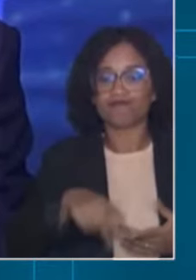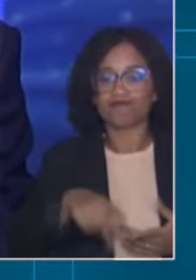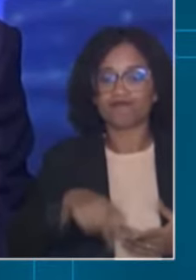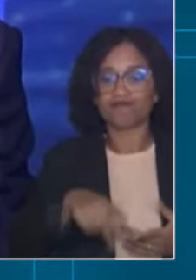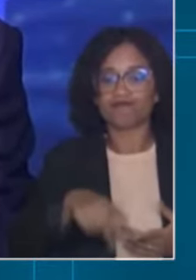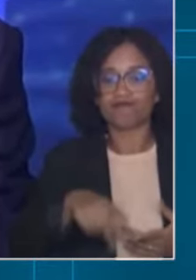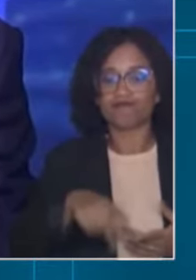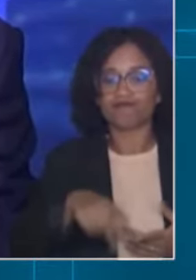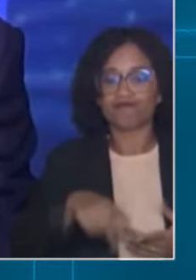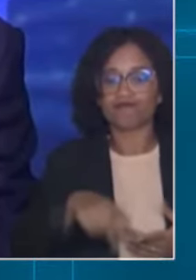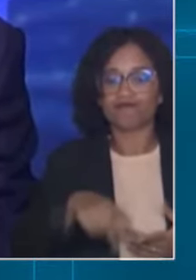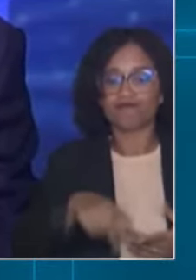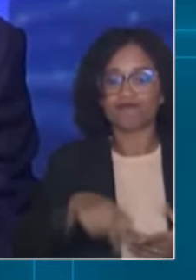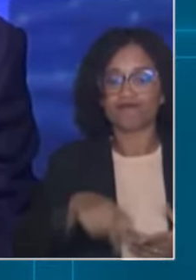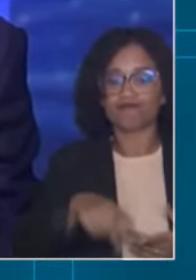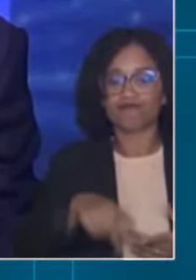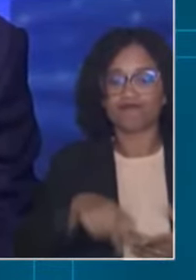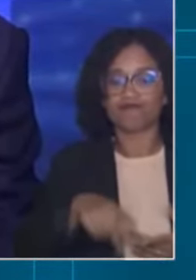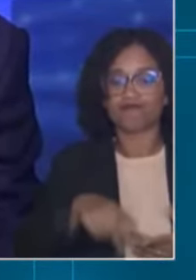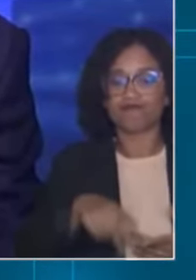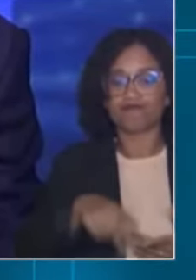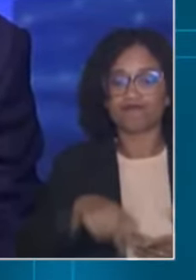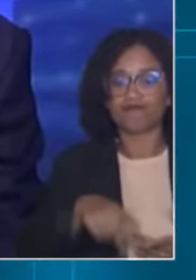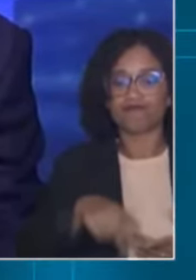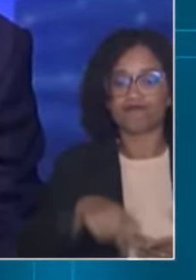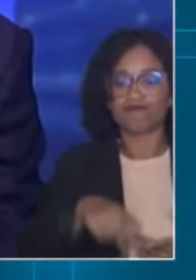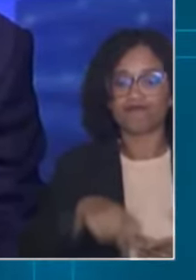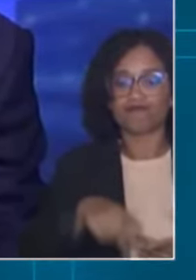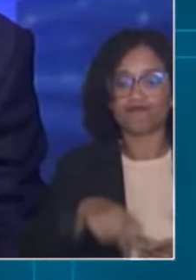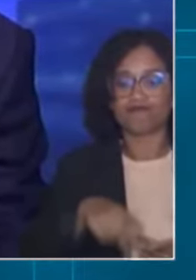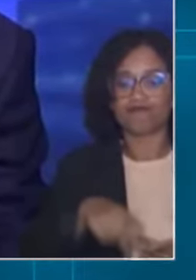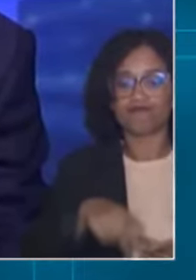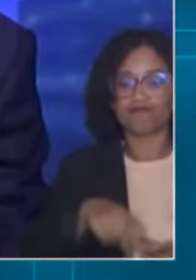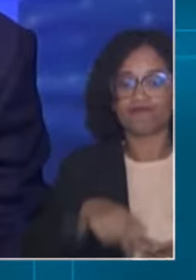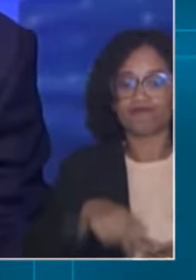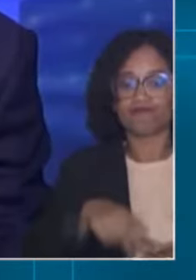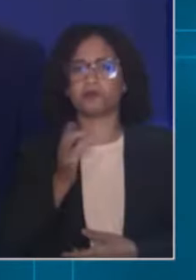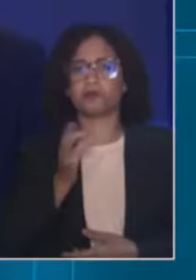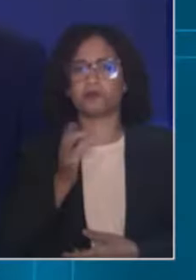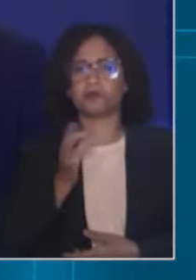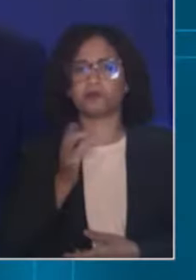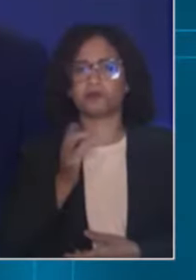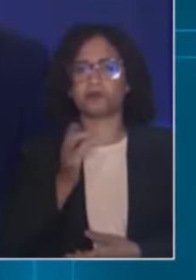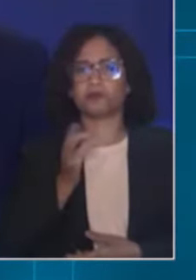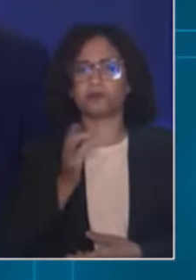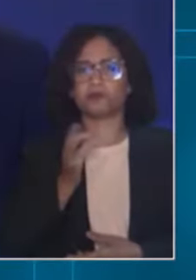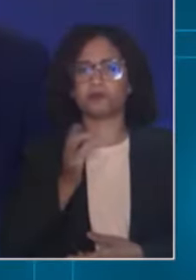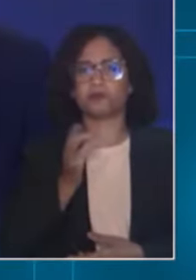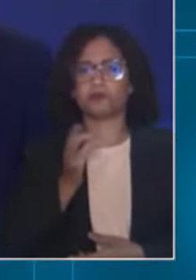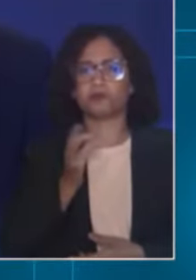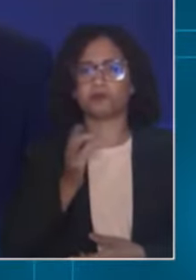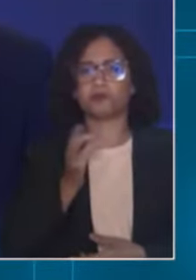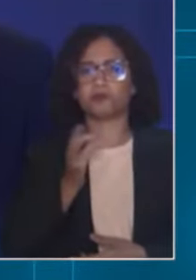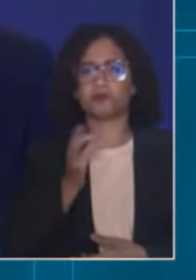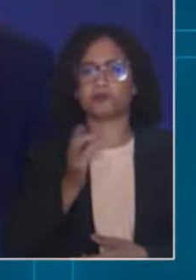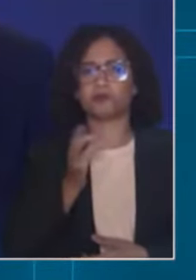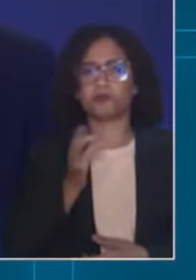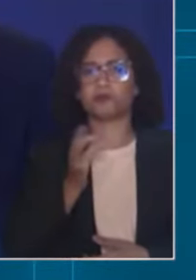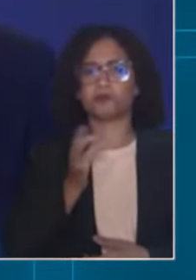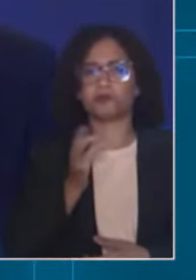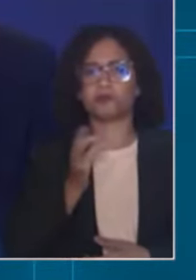estratégia totalmente equivocada tomada pelas forças, digamos, de centro-esquerda e especialmente do